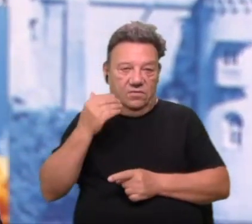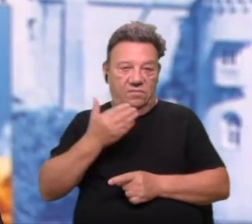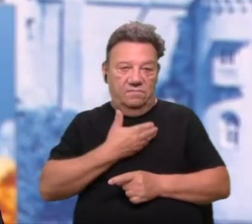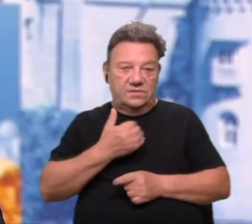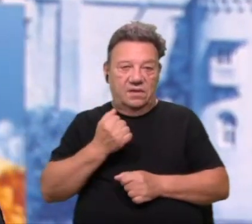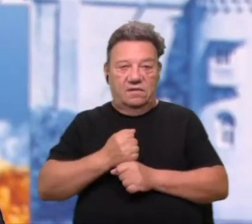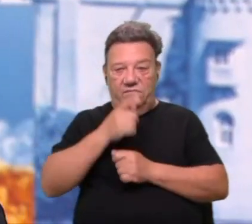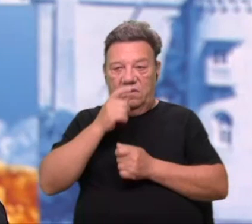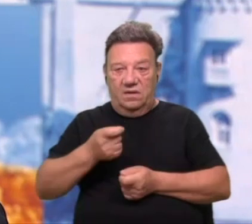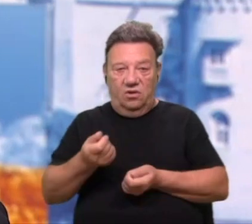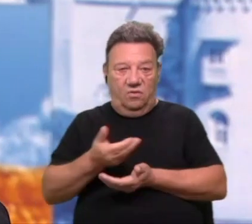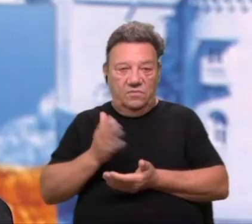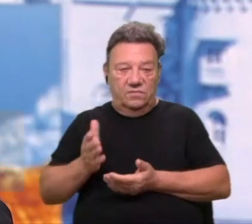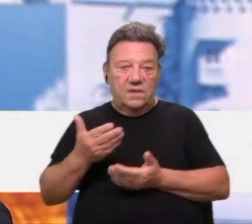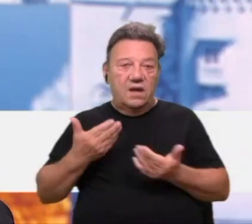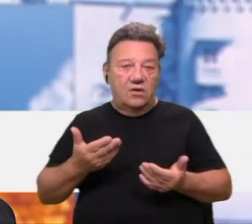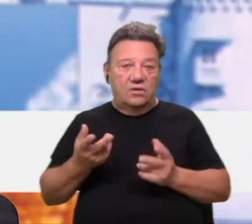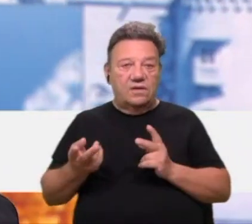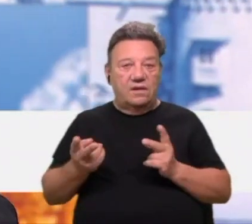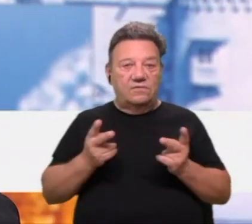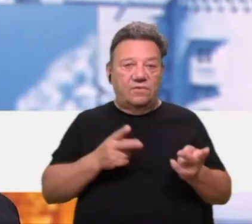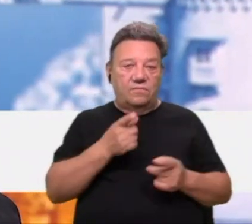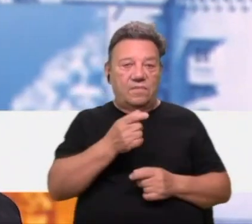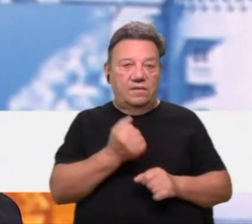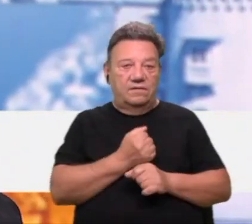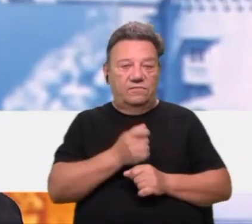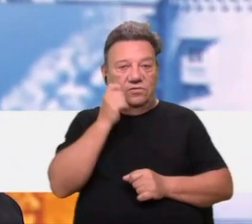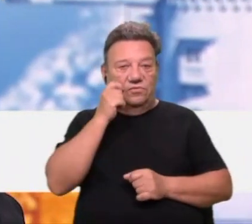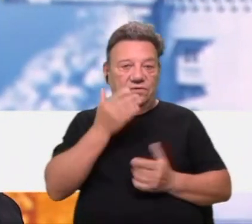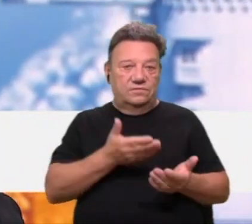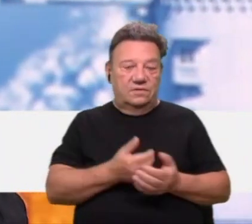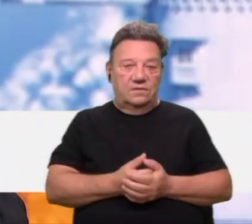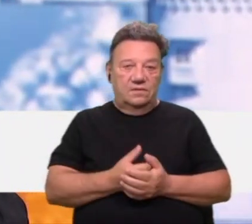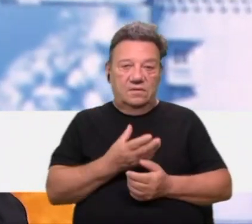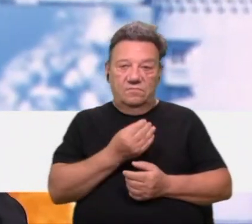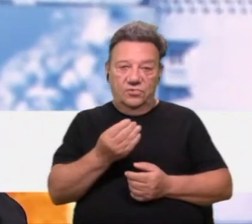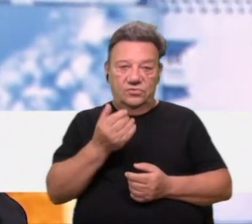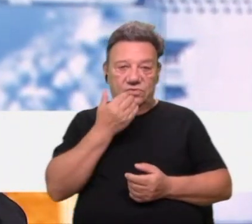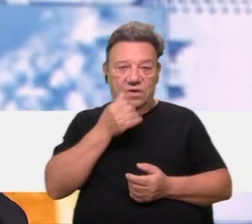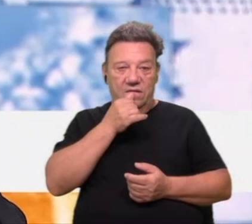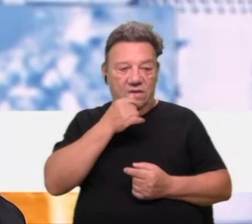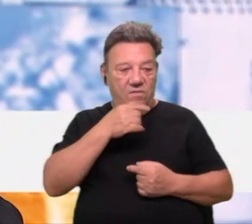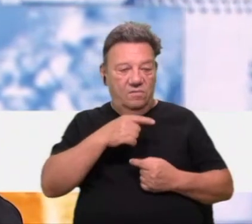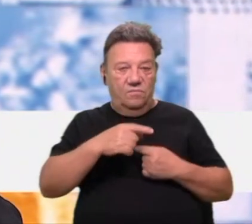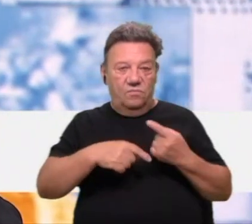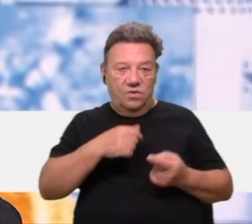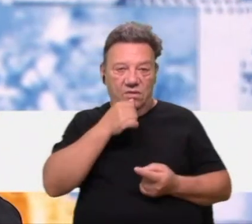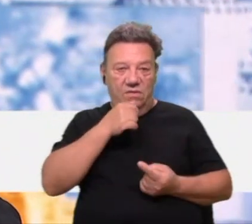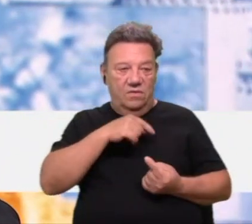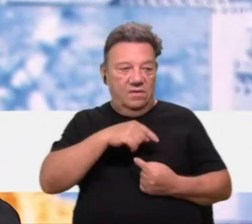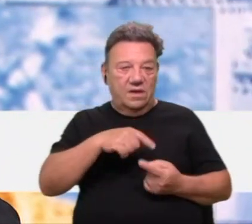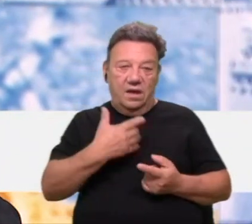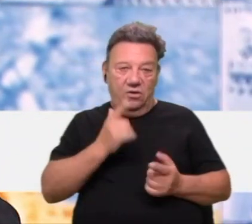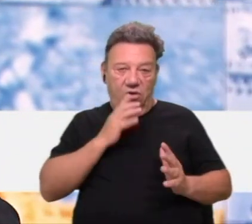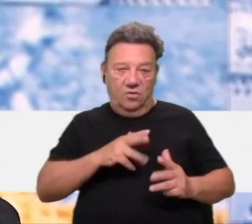a atividade agrícola e económica mas que agora se transforma numa atividade turística muitos dos Moinhos e as anhangues estão à